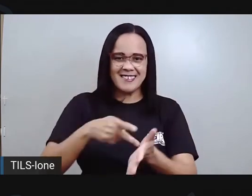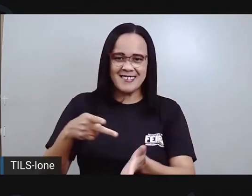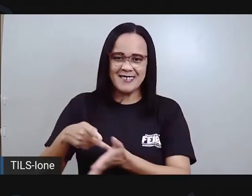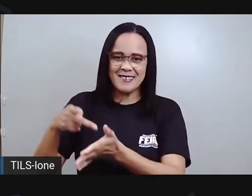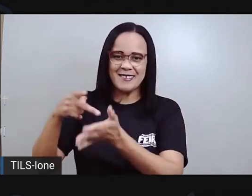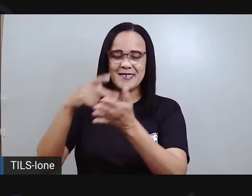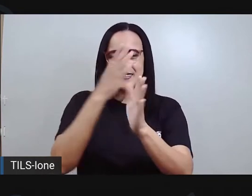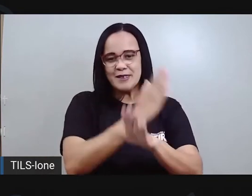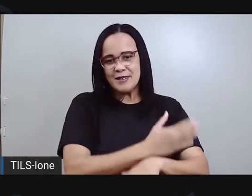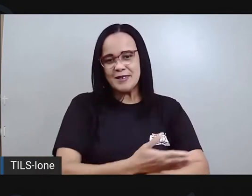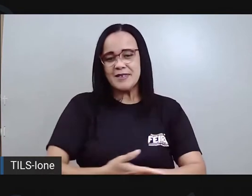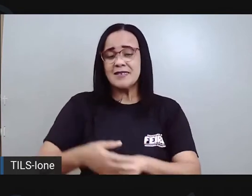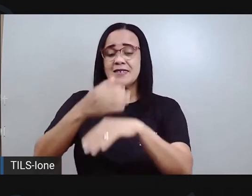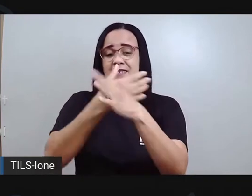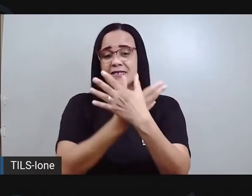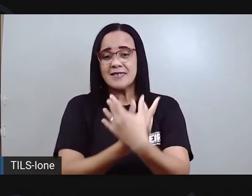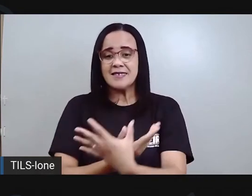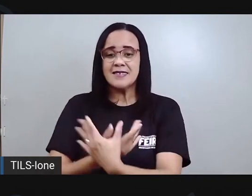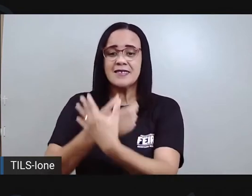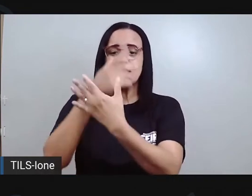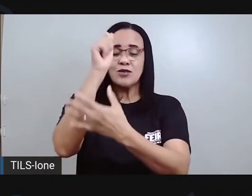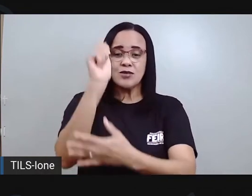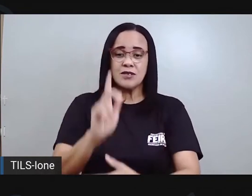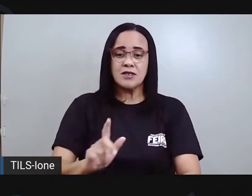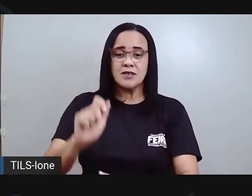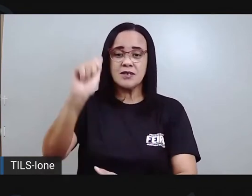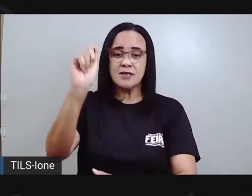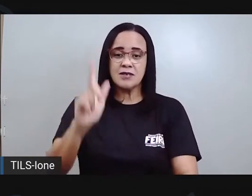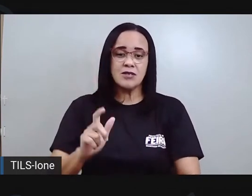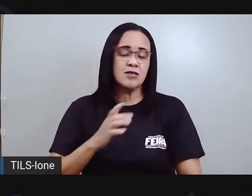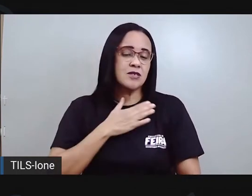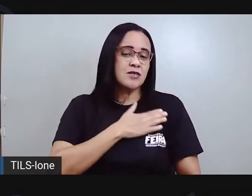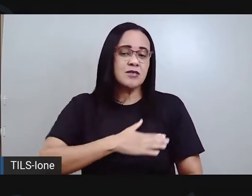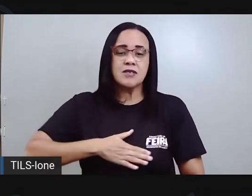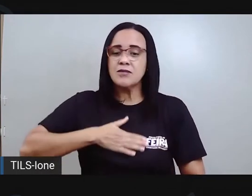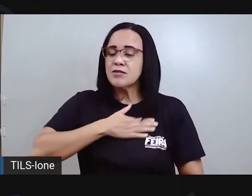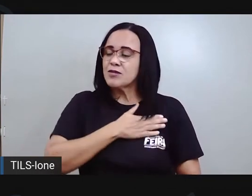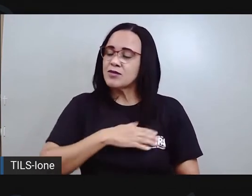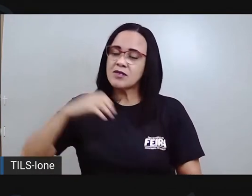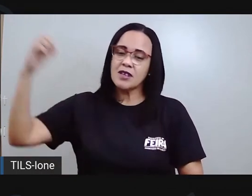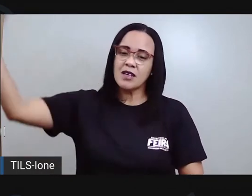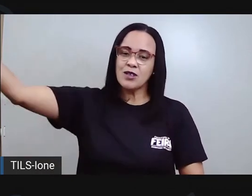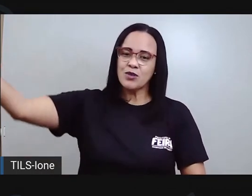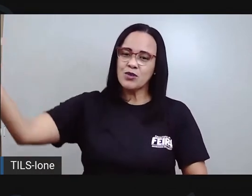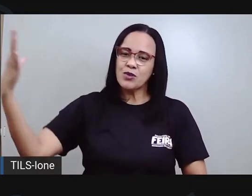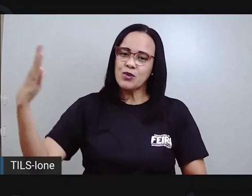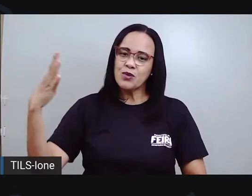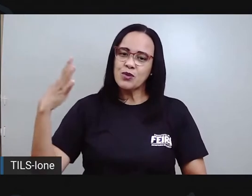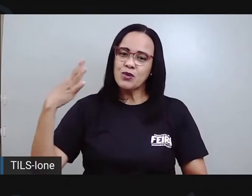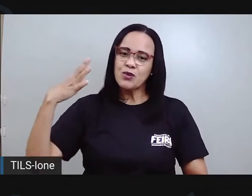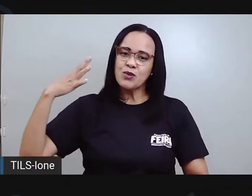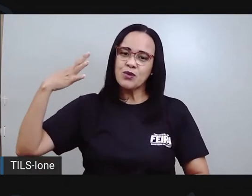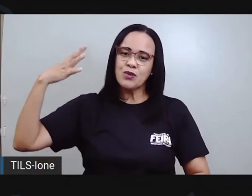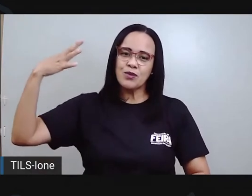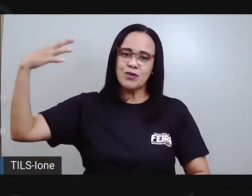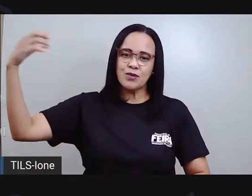francas. Borboletas azuis gostam muito da